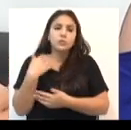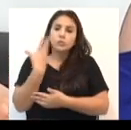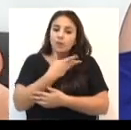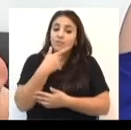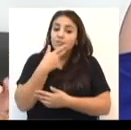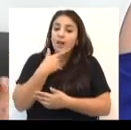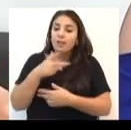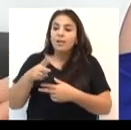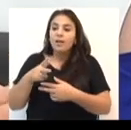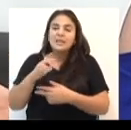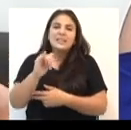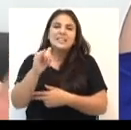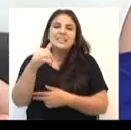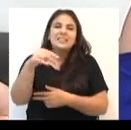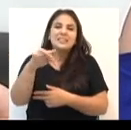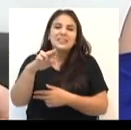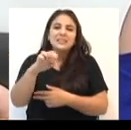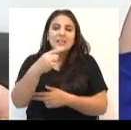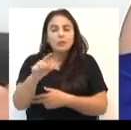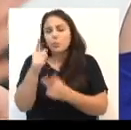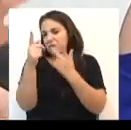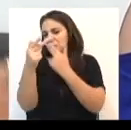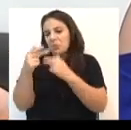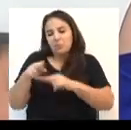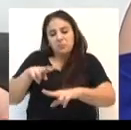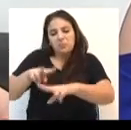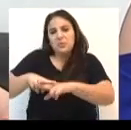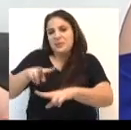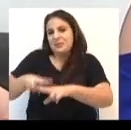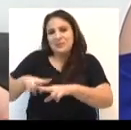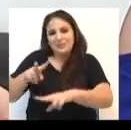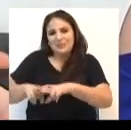fala em internação, mas, na verdade, é uma prisão onde ele está lá